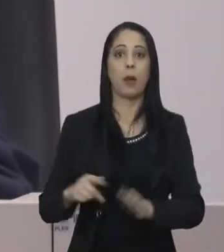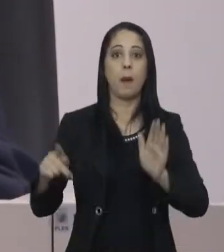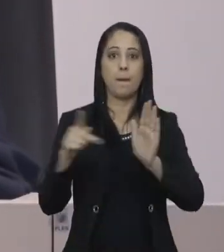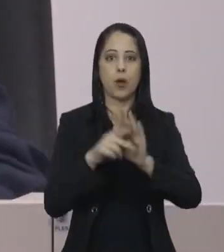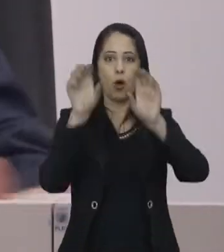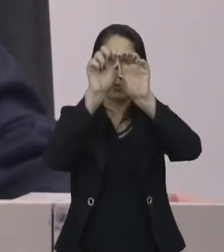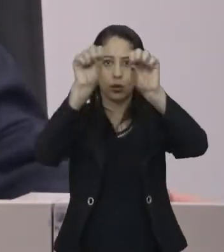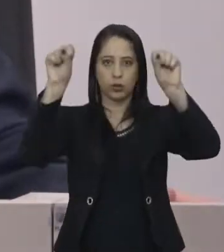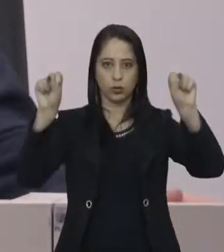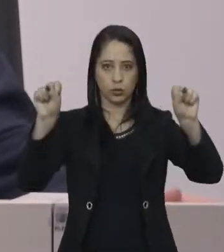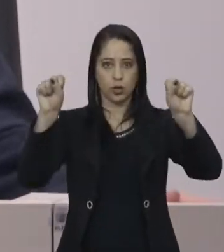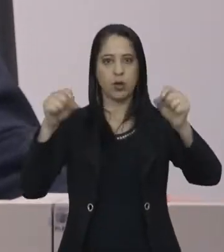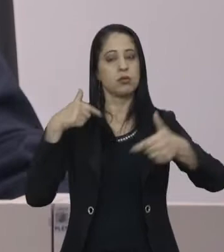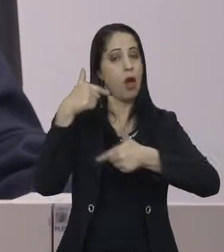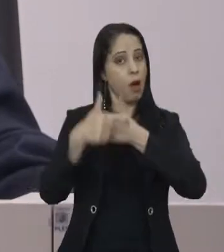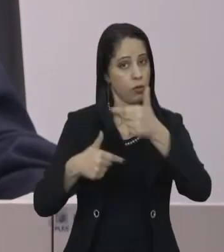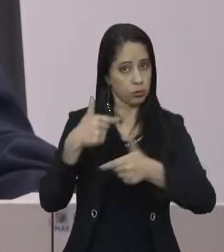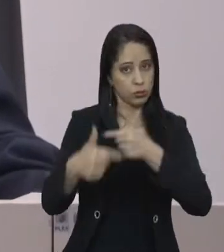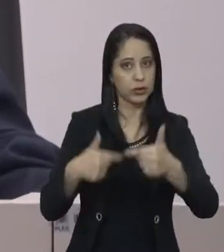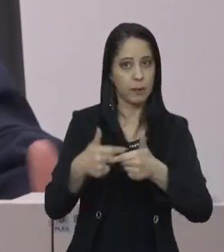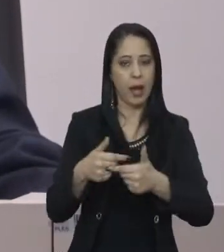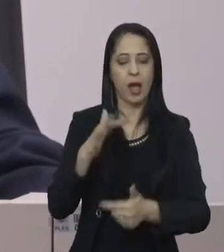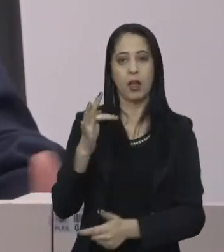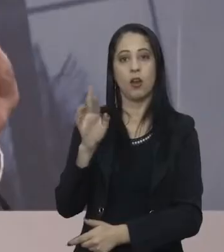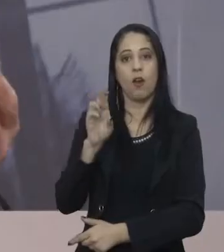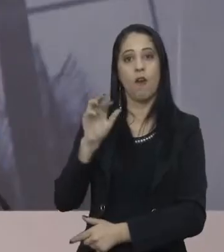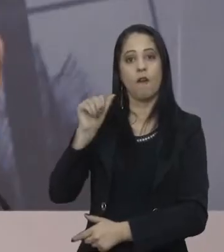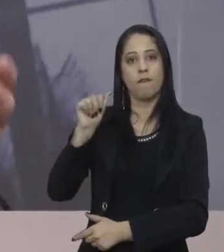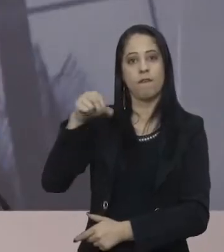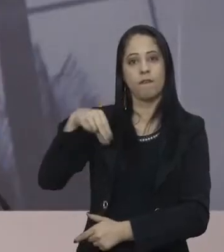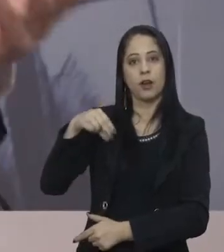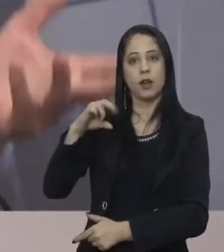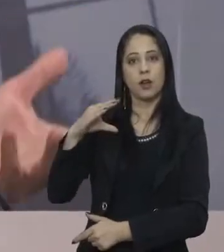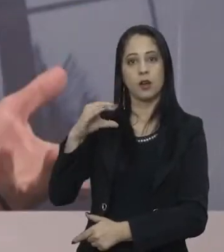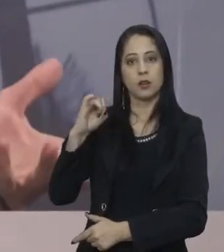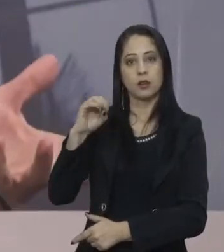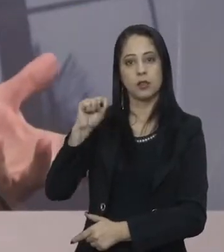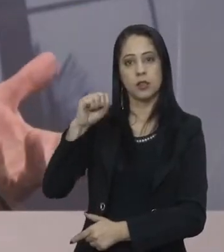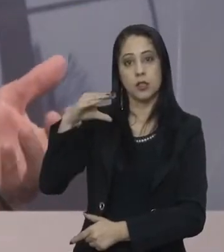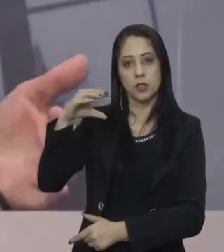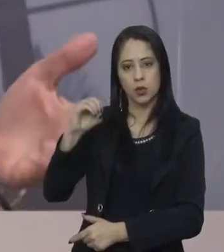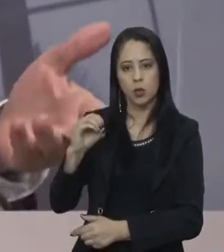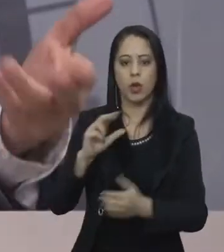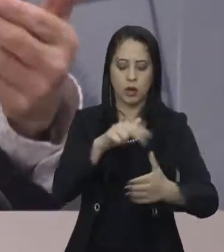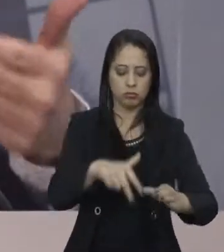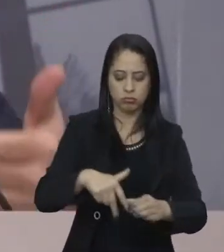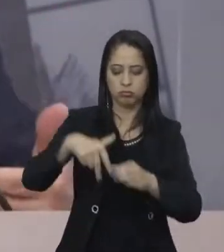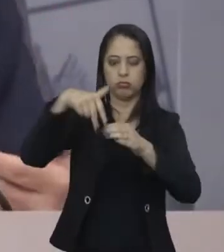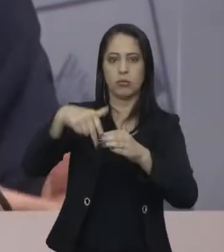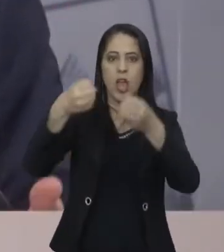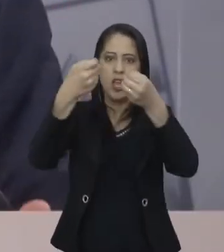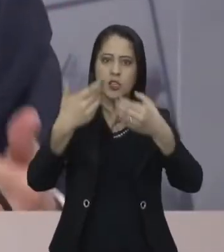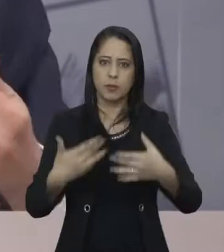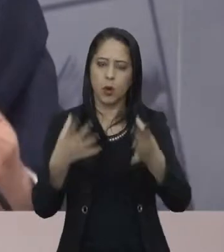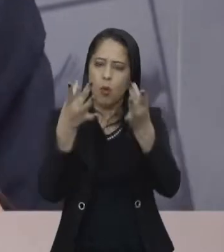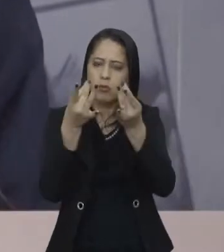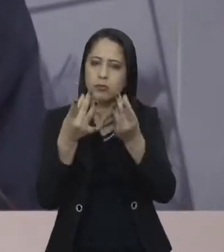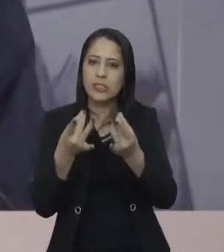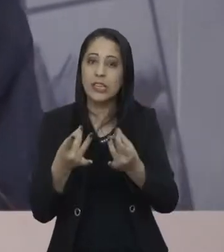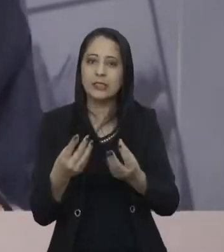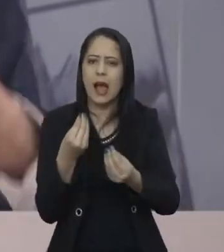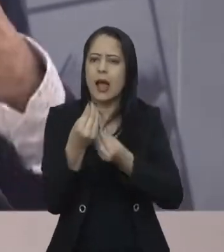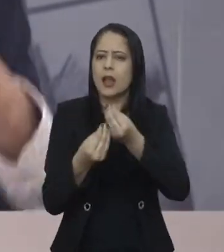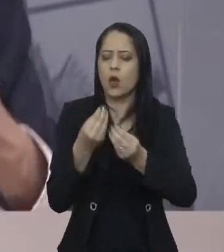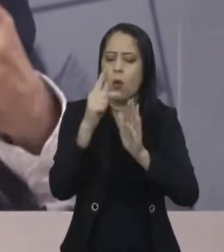da 15ª Região Francisco da Motta jordane foi à Tribuna para dar mais detalhes do projeto aos presentes